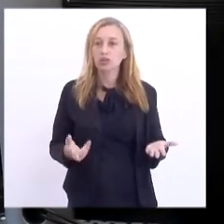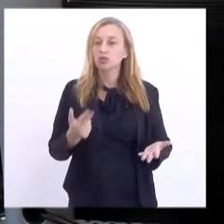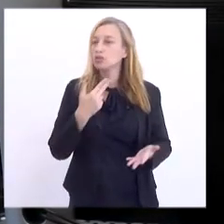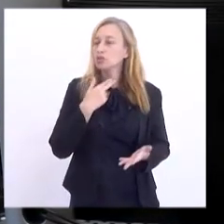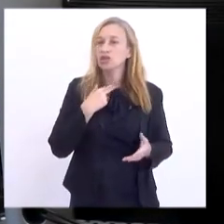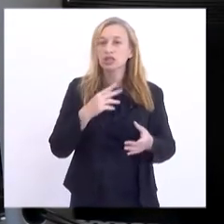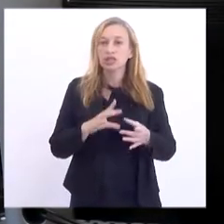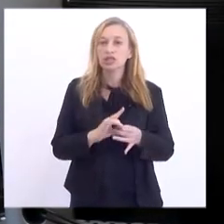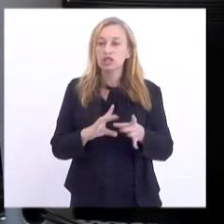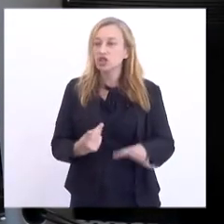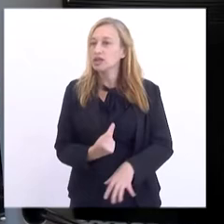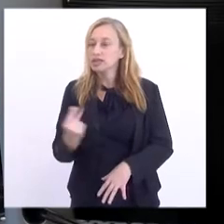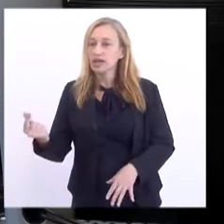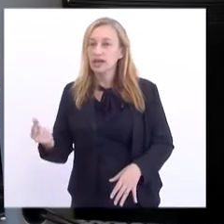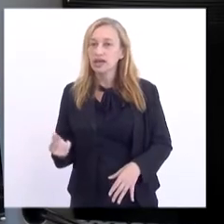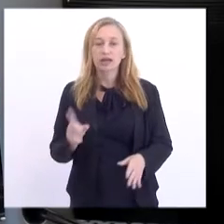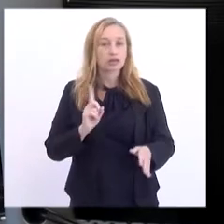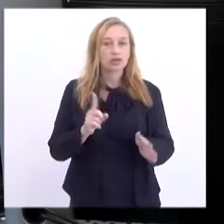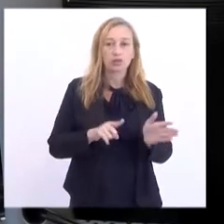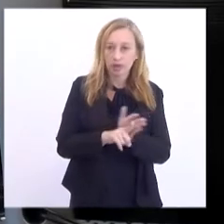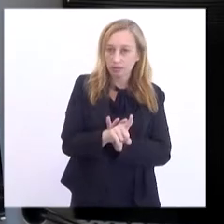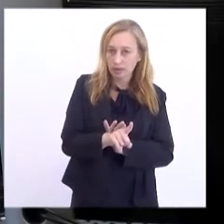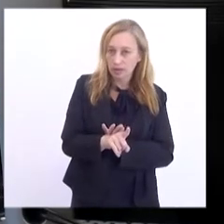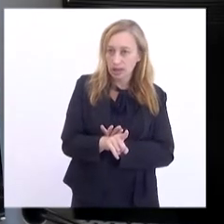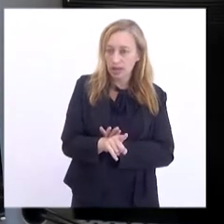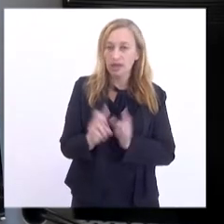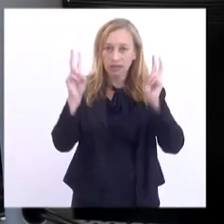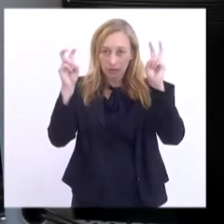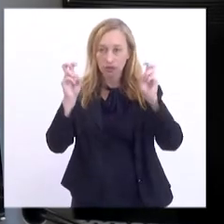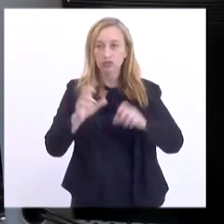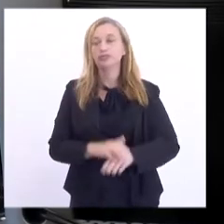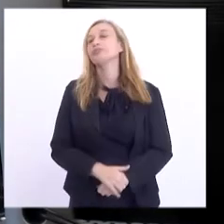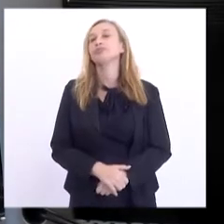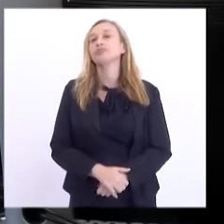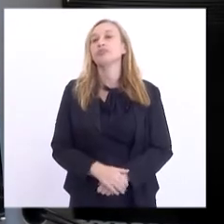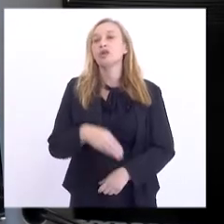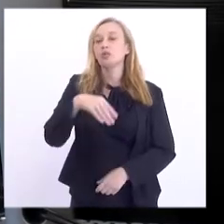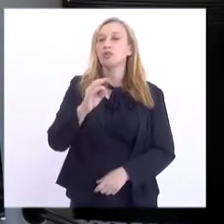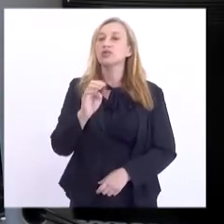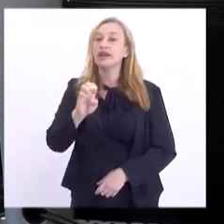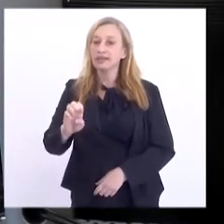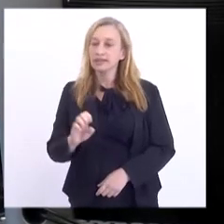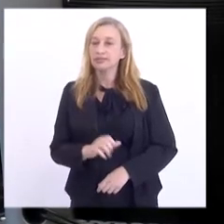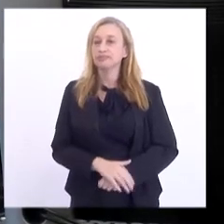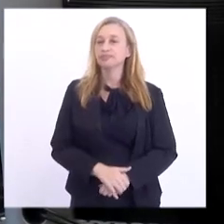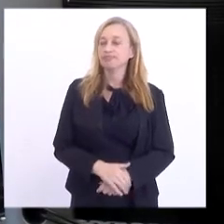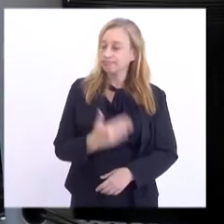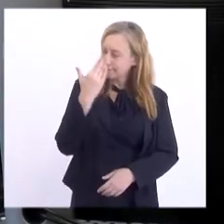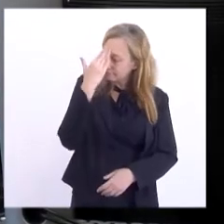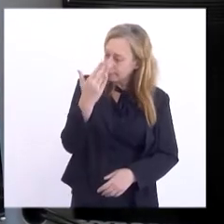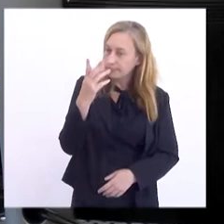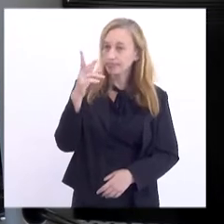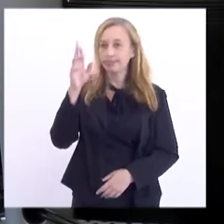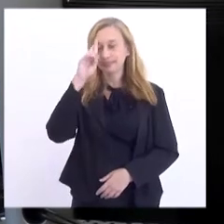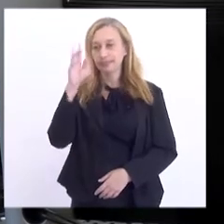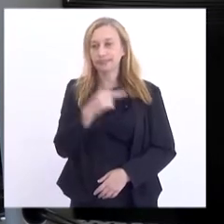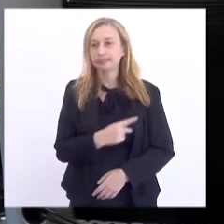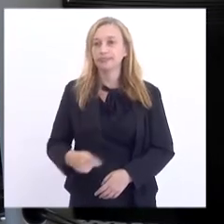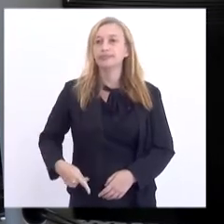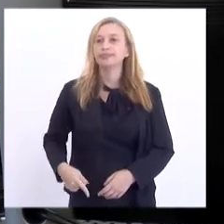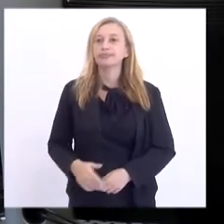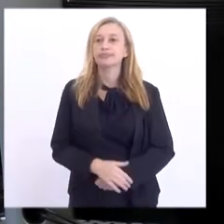sair do dia de hoje sem fazer essa pergunta é a um Montese enfim agradeço senhor presidente